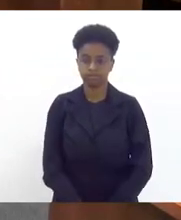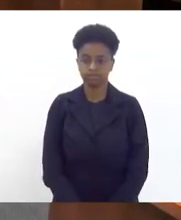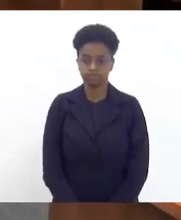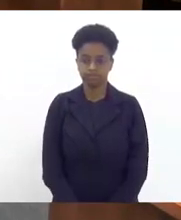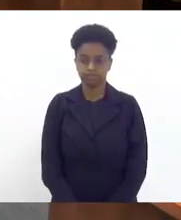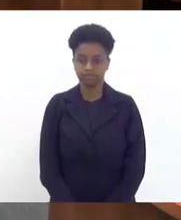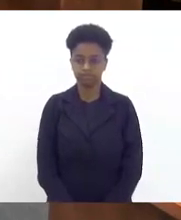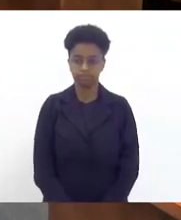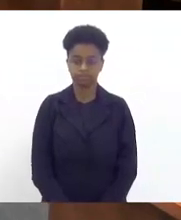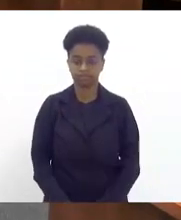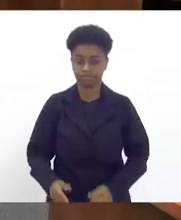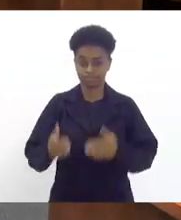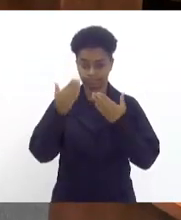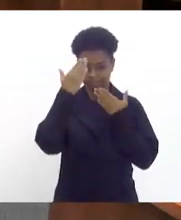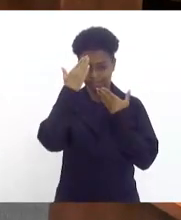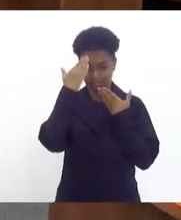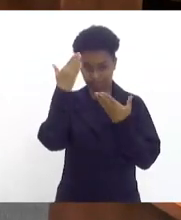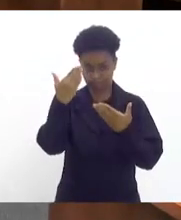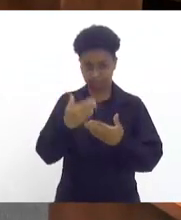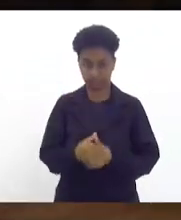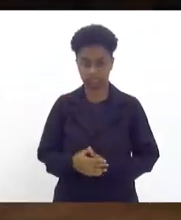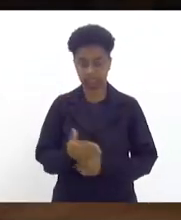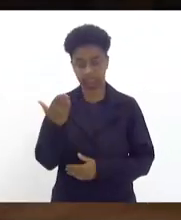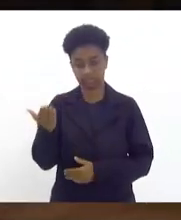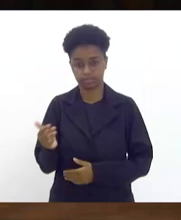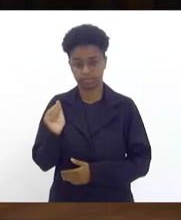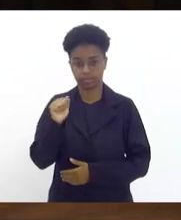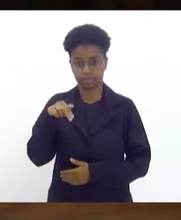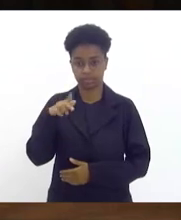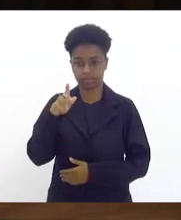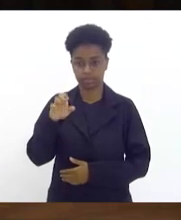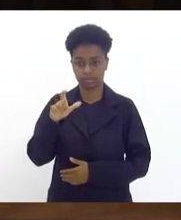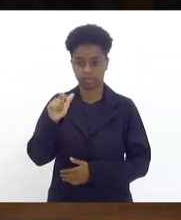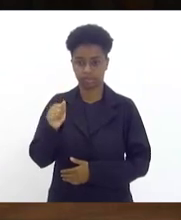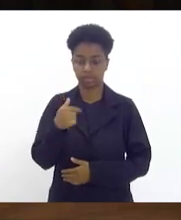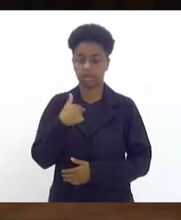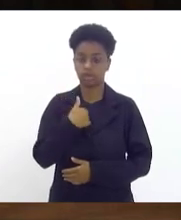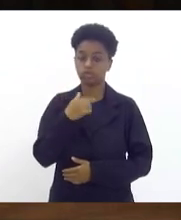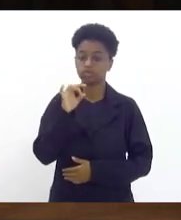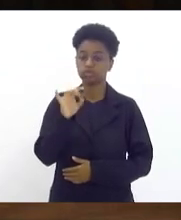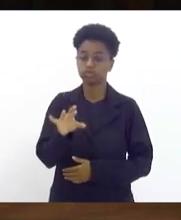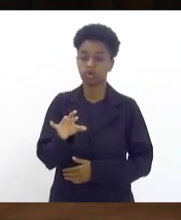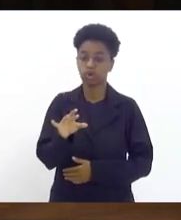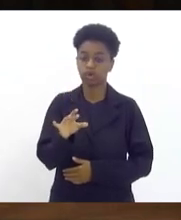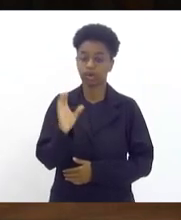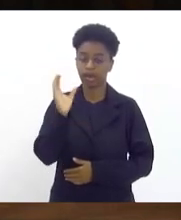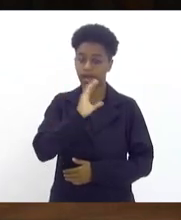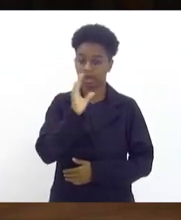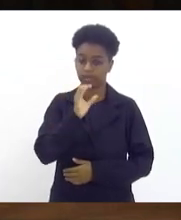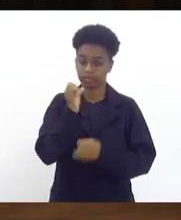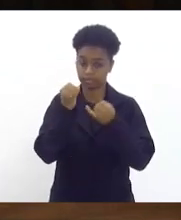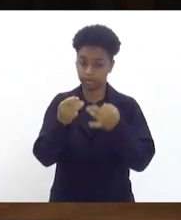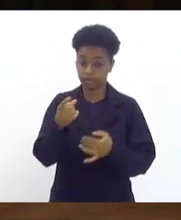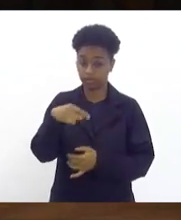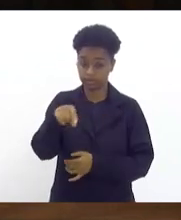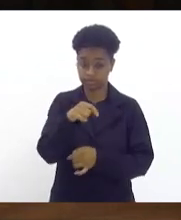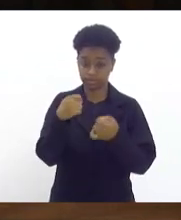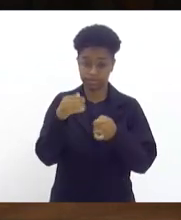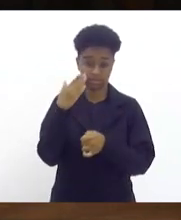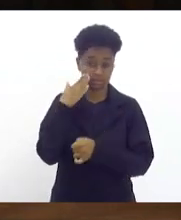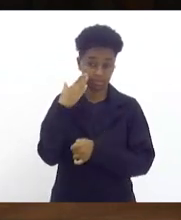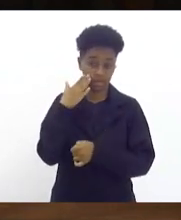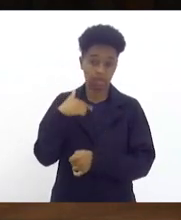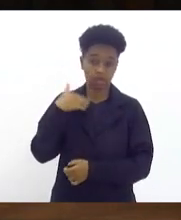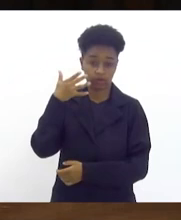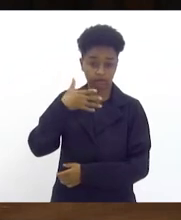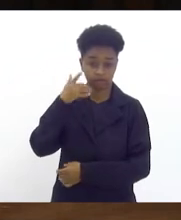Muito obrigado senhora Ângela eu só gostaria de fazer uma breve consideração para que vocês tenham ideia na minha